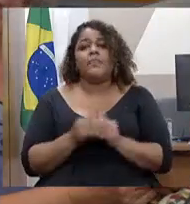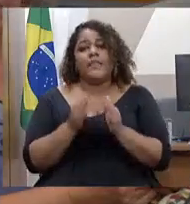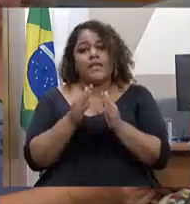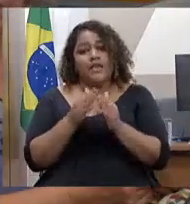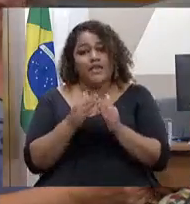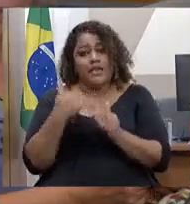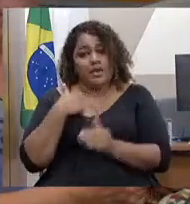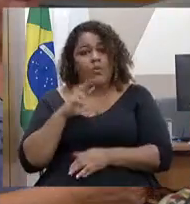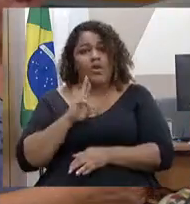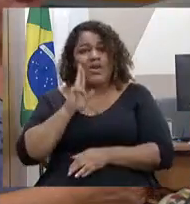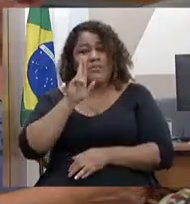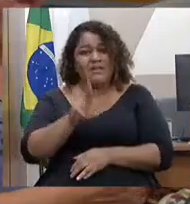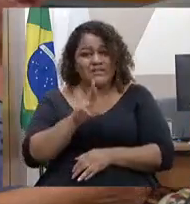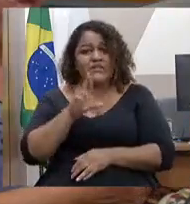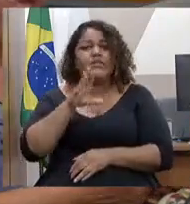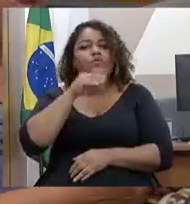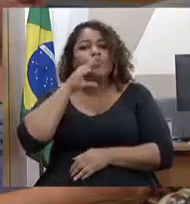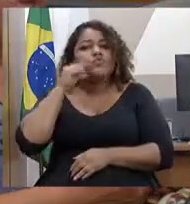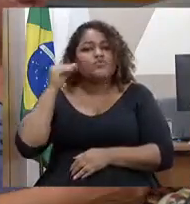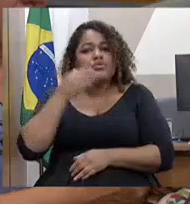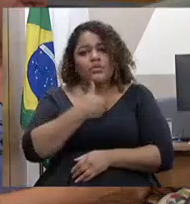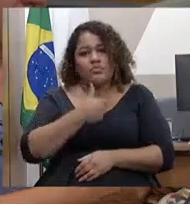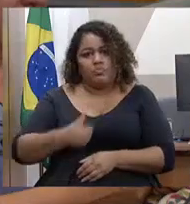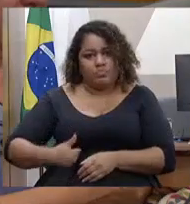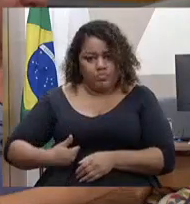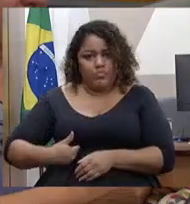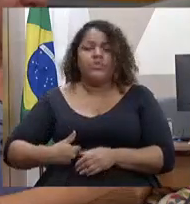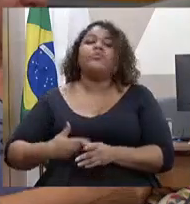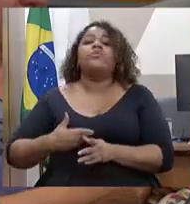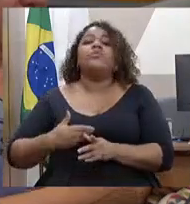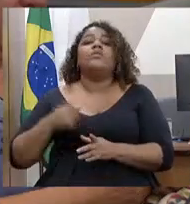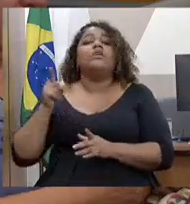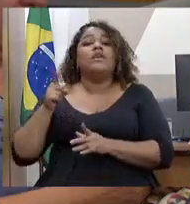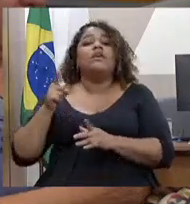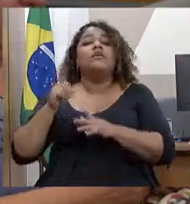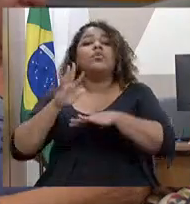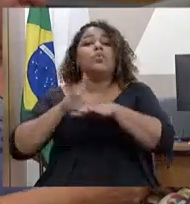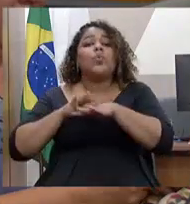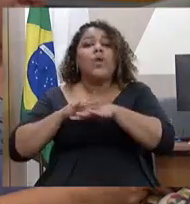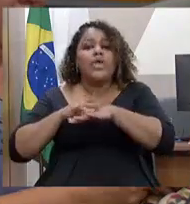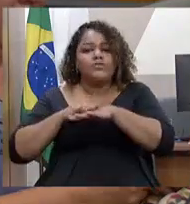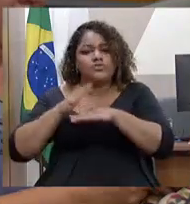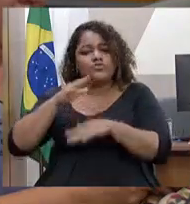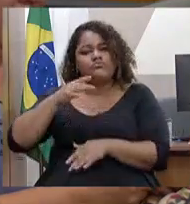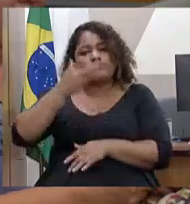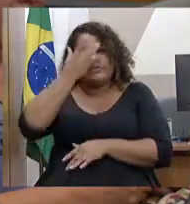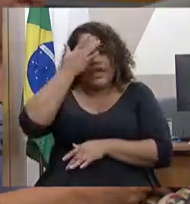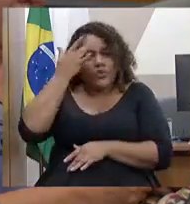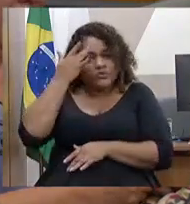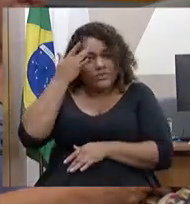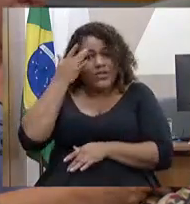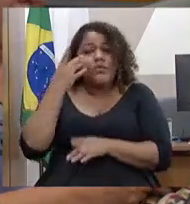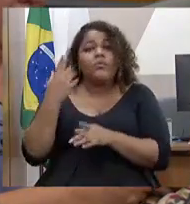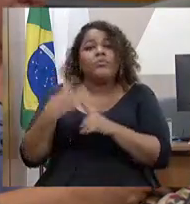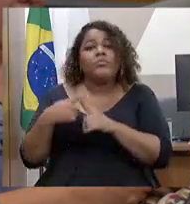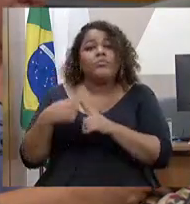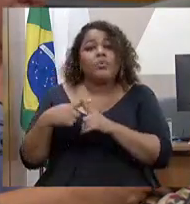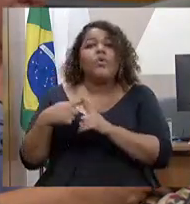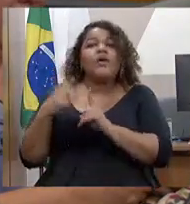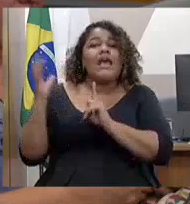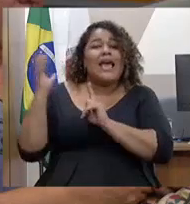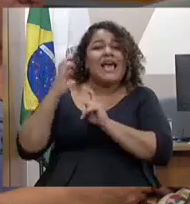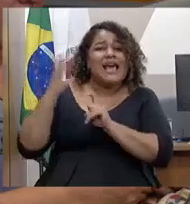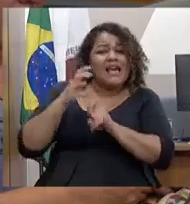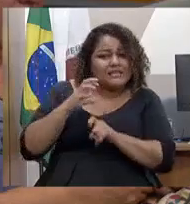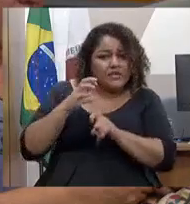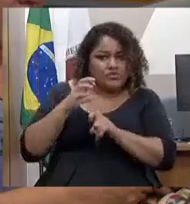públicos de Betim que estão adoecidos por assédio moral nós tivemos uma audiência pública aqui no dia 4 de agosto com Andreia de